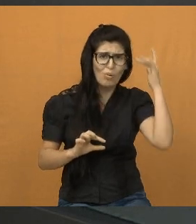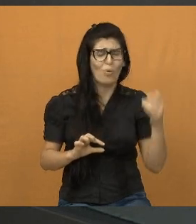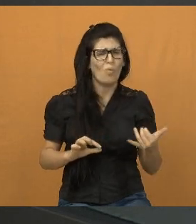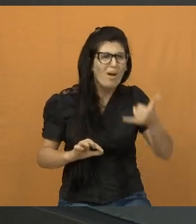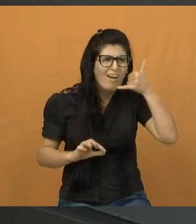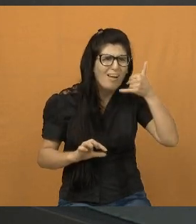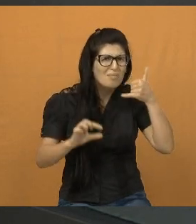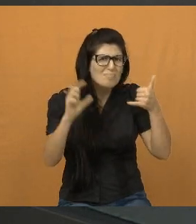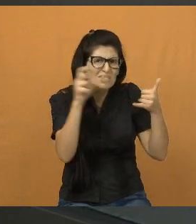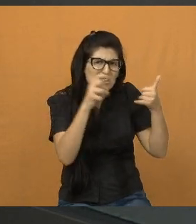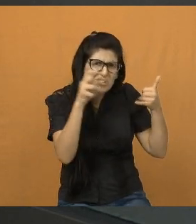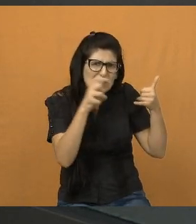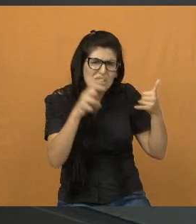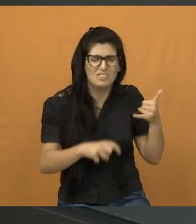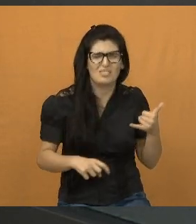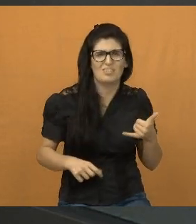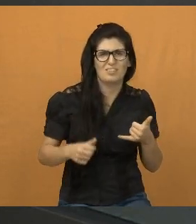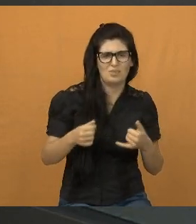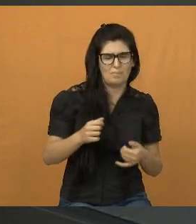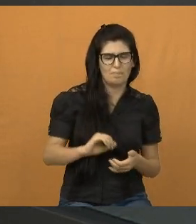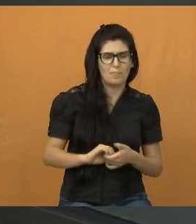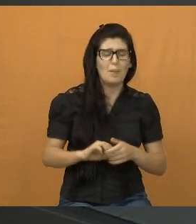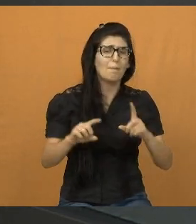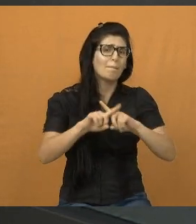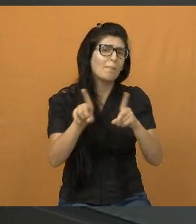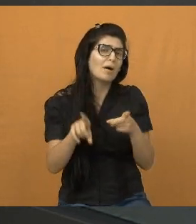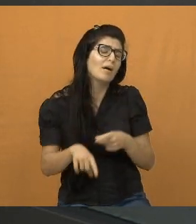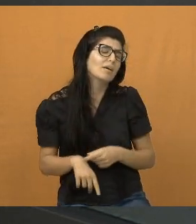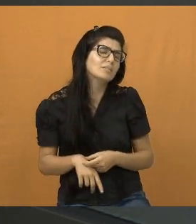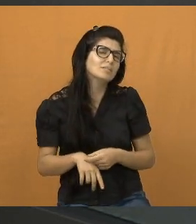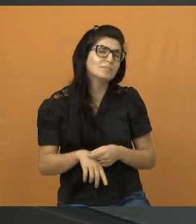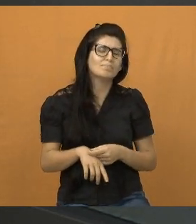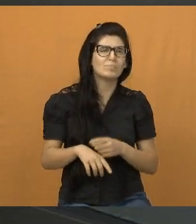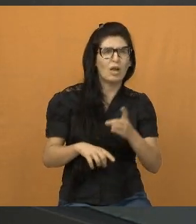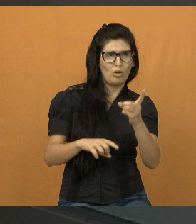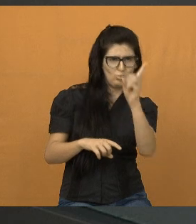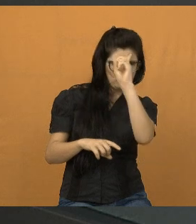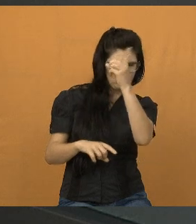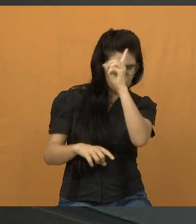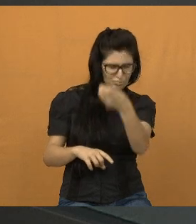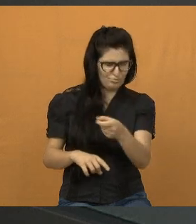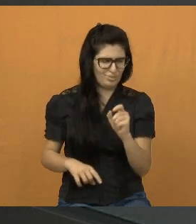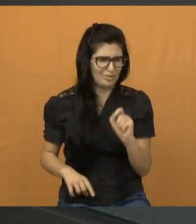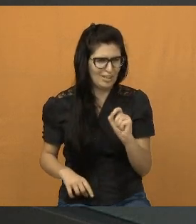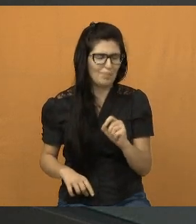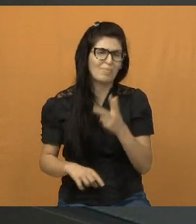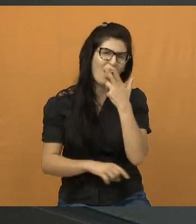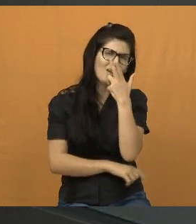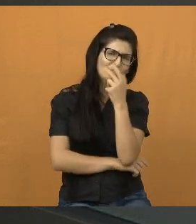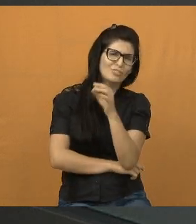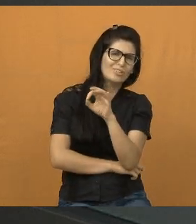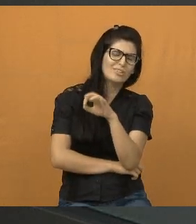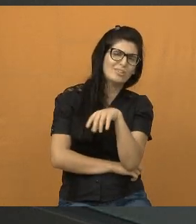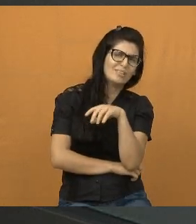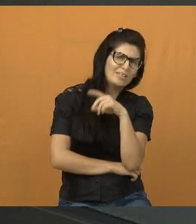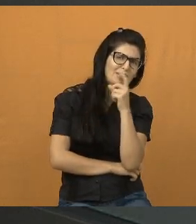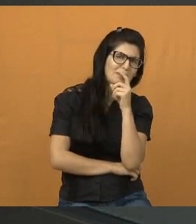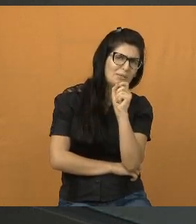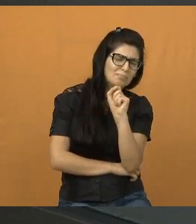queria saber se, por um acaso, eu entendo que isso é caso de polícia.